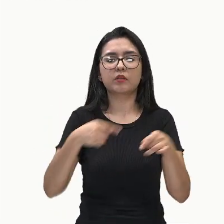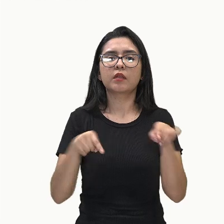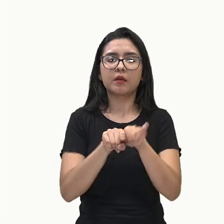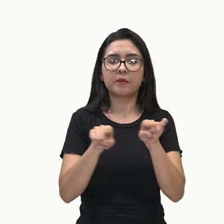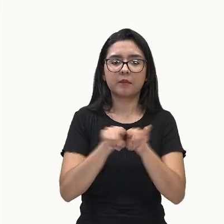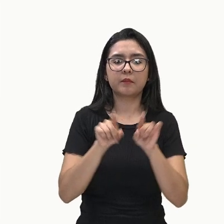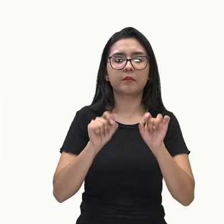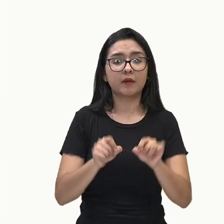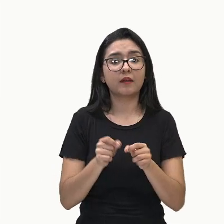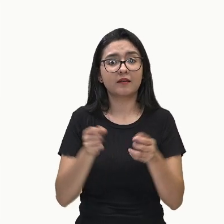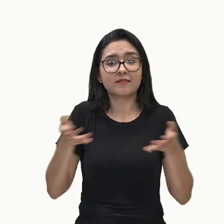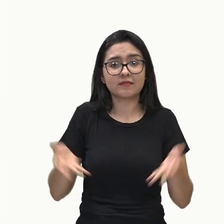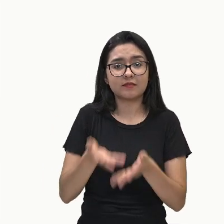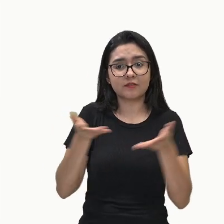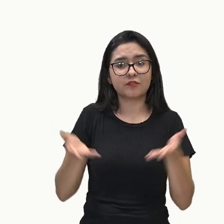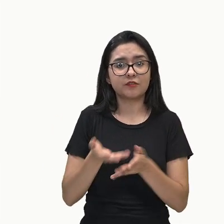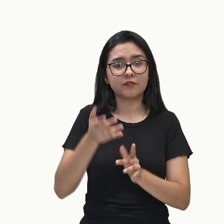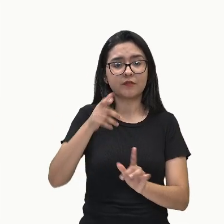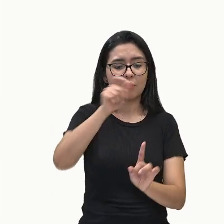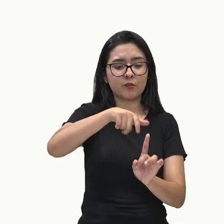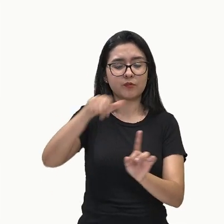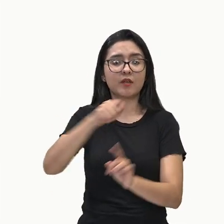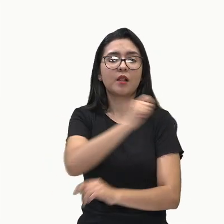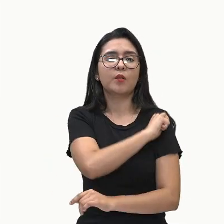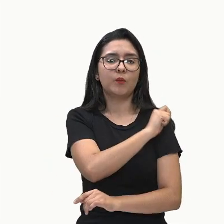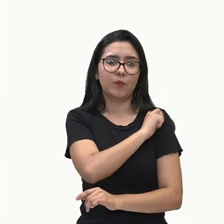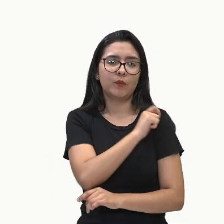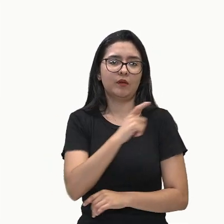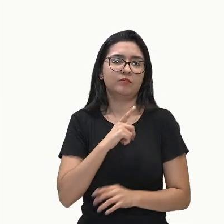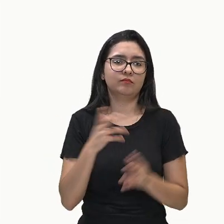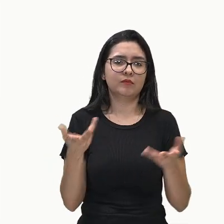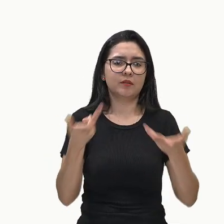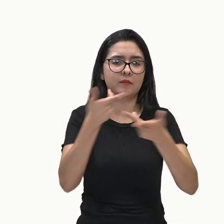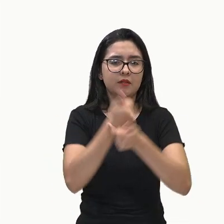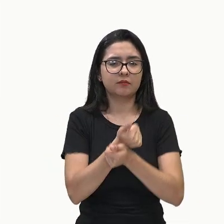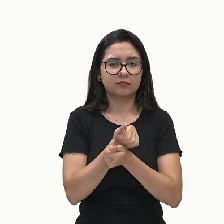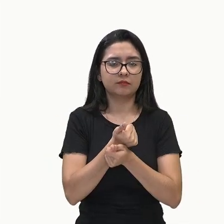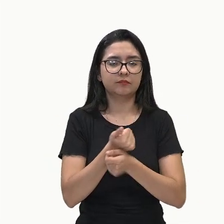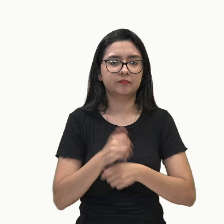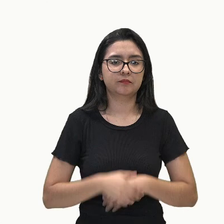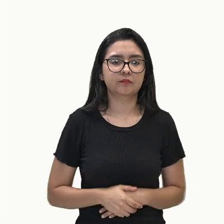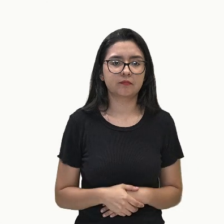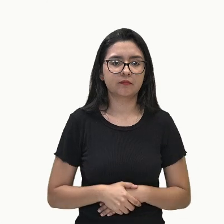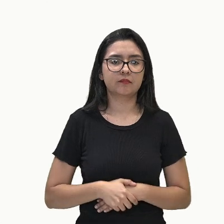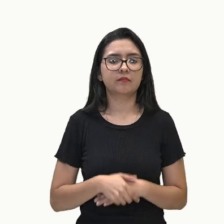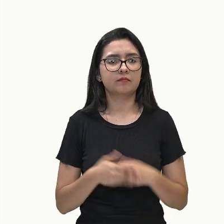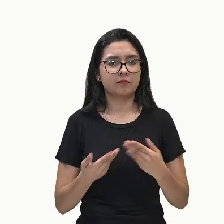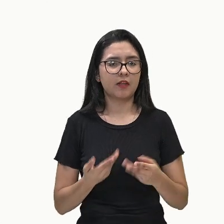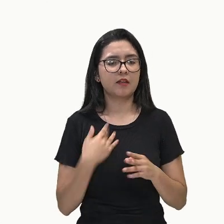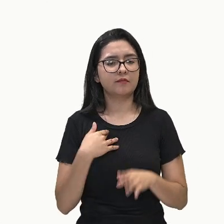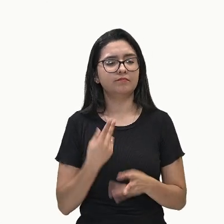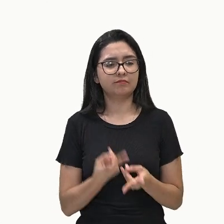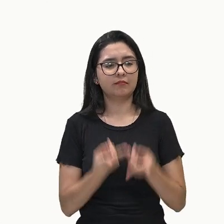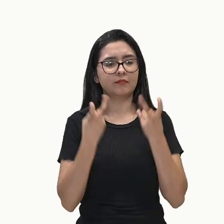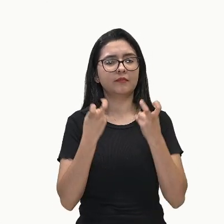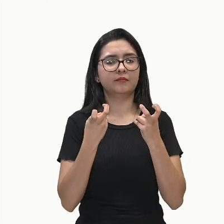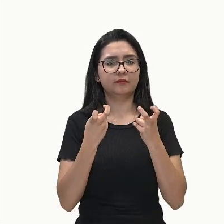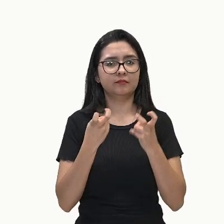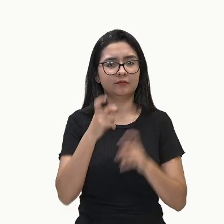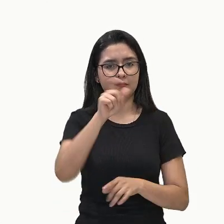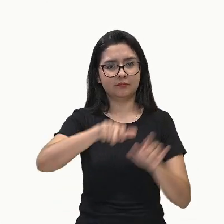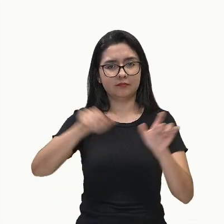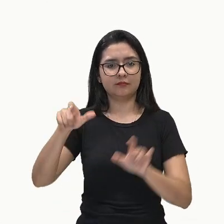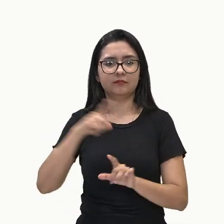as habilidades de vocês, estudantes, identificando aí essas habilidades. Temos